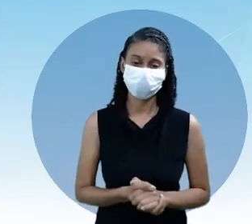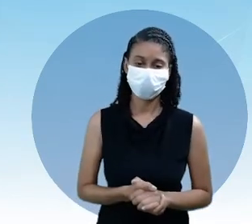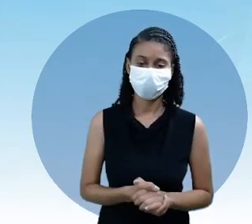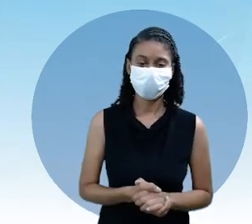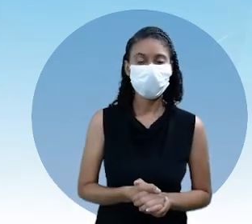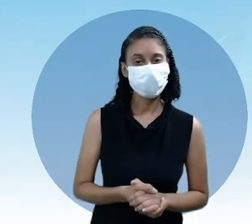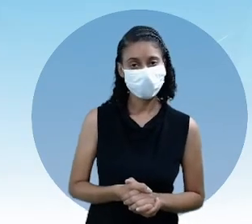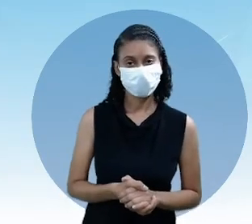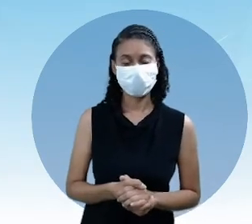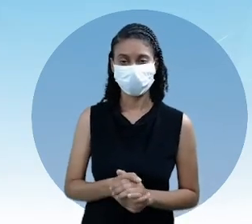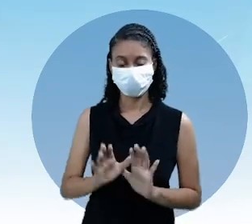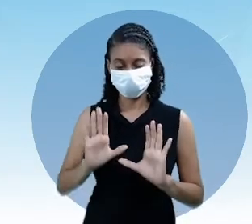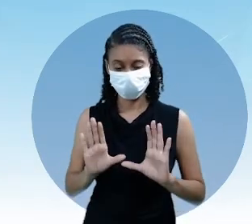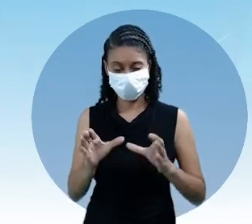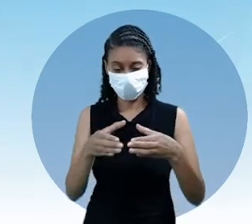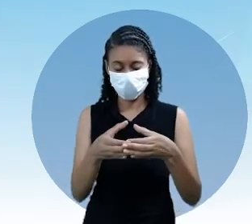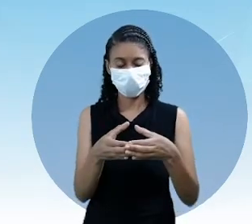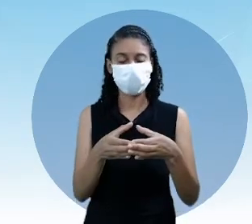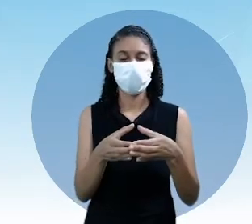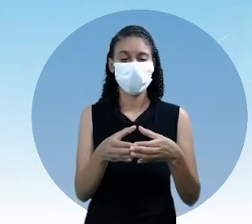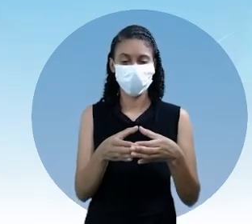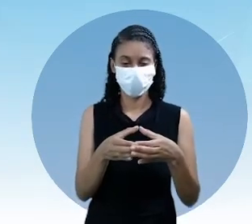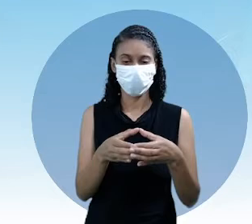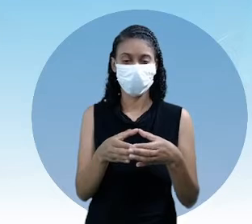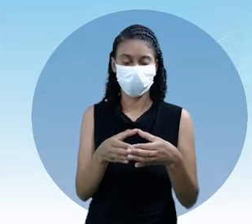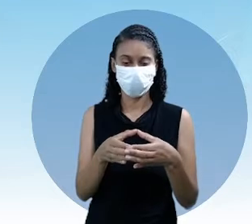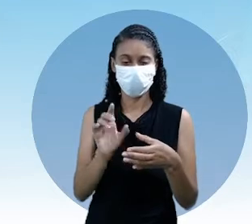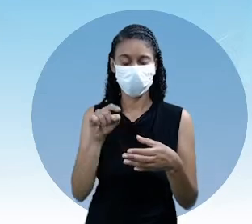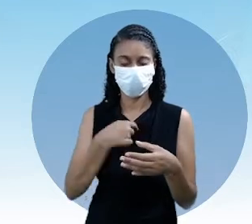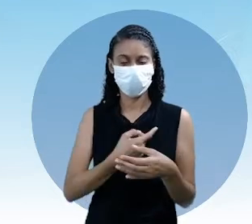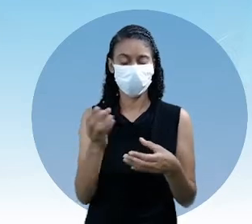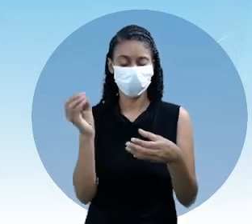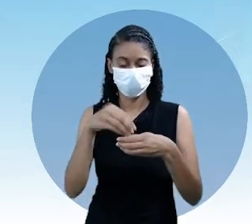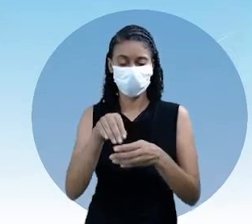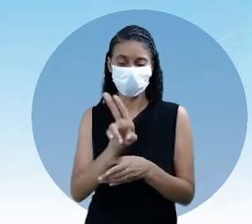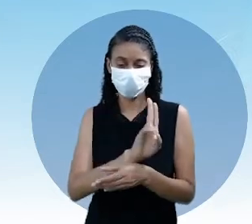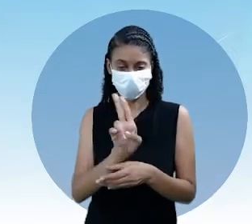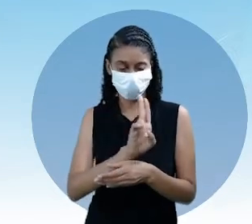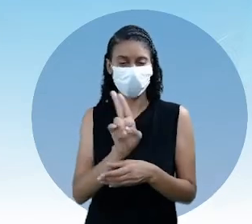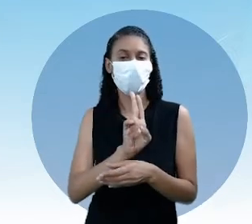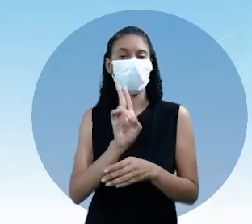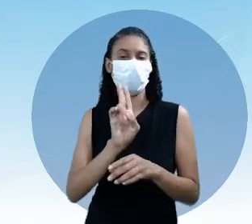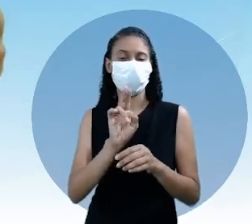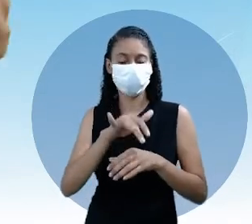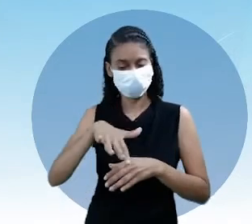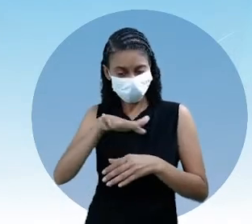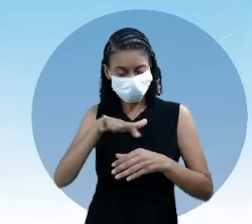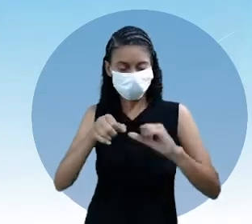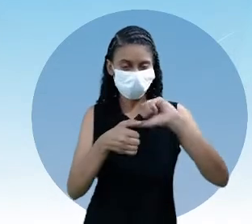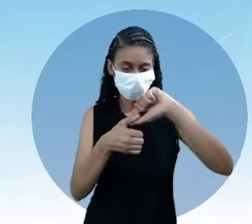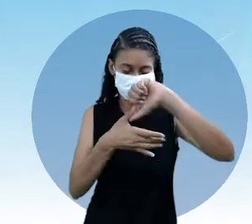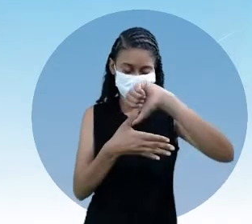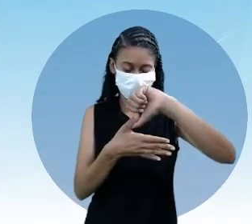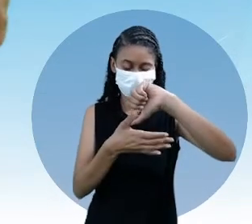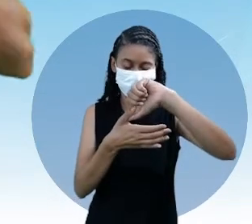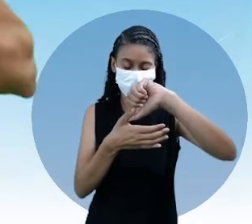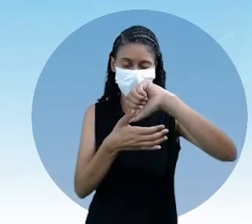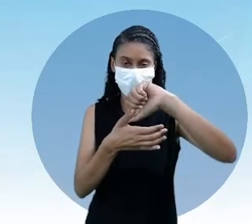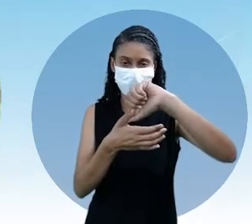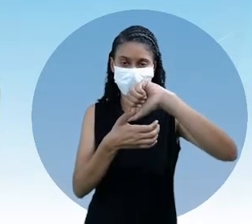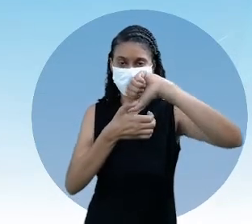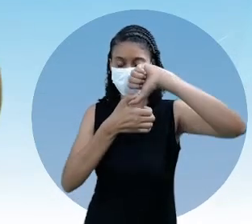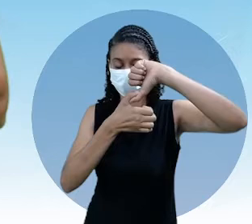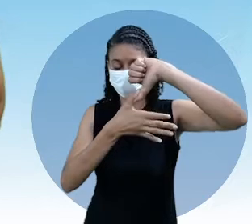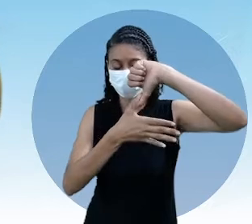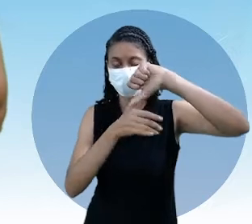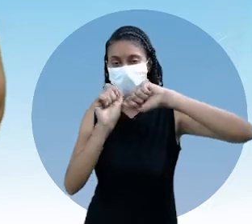esse apanhado, a gente dê essa nomenclatura, esse território que vai do México ao